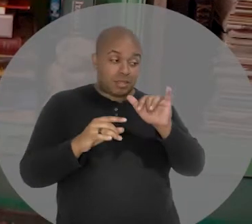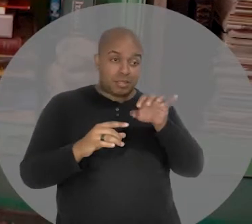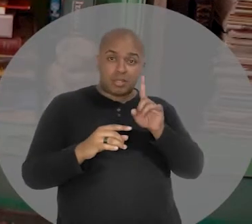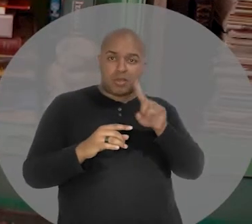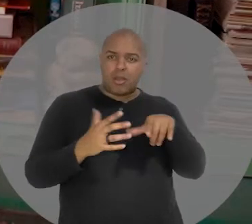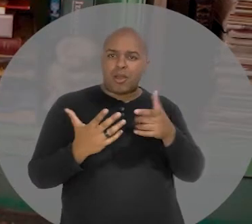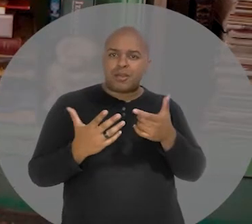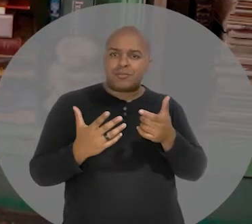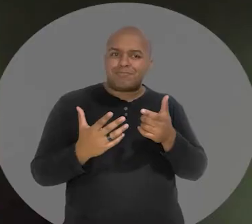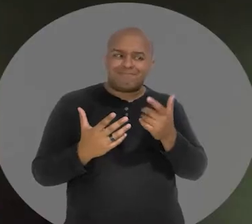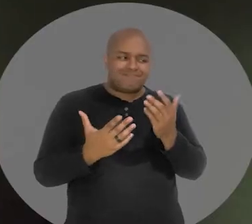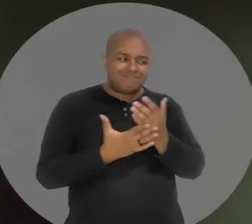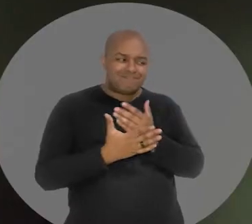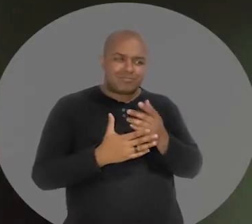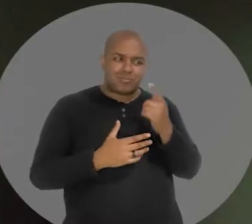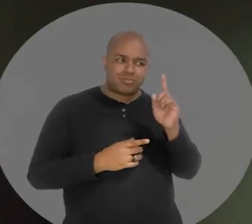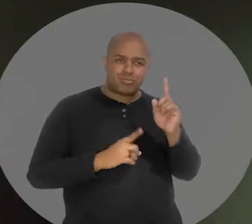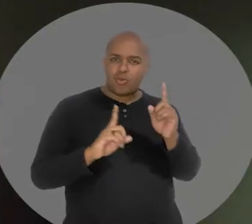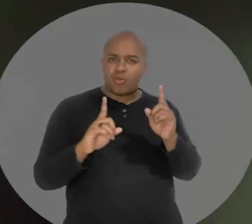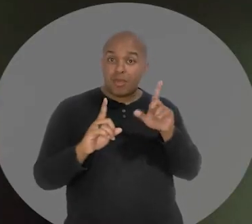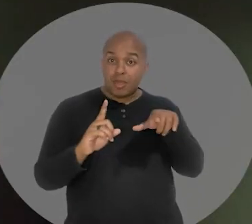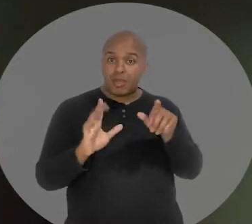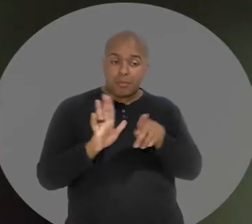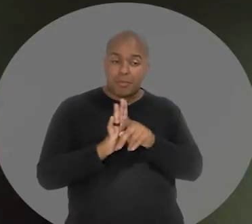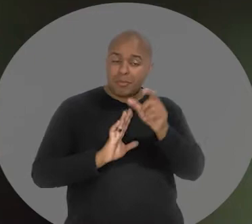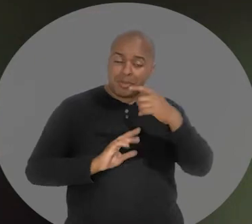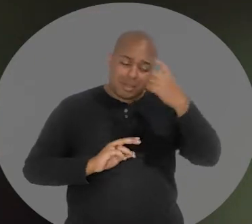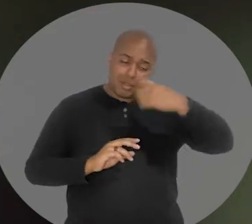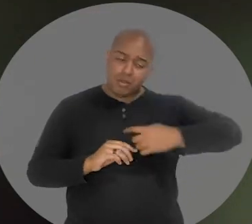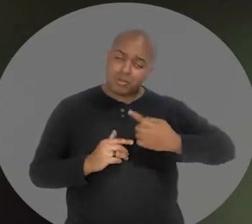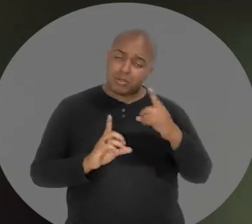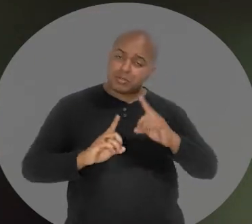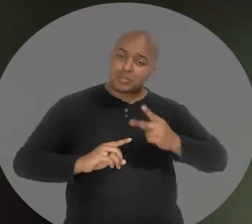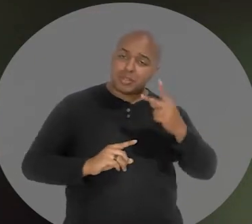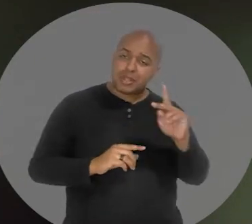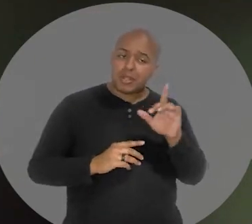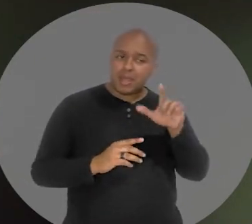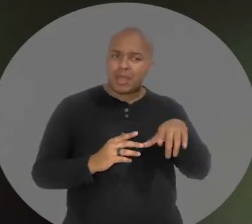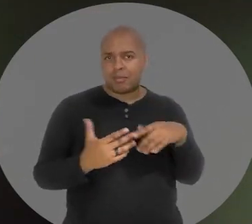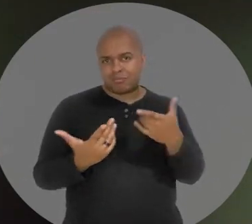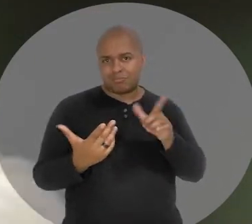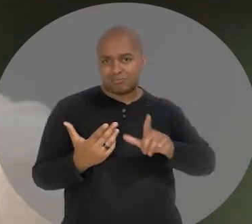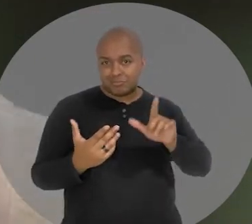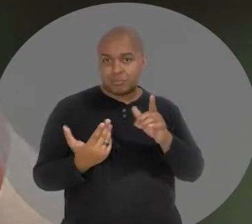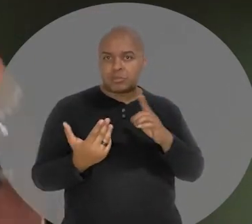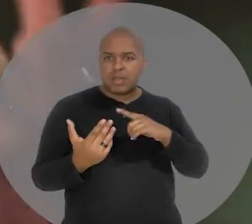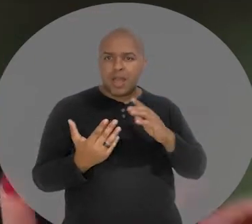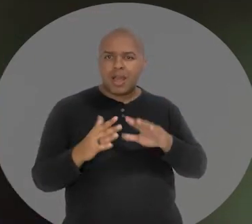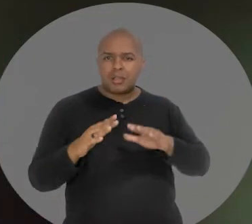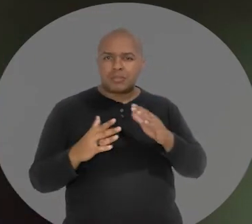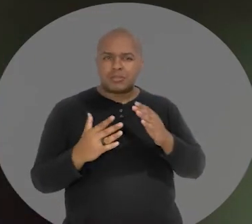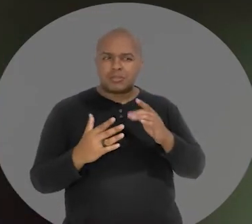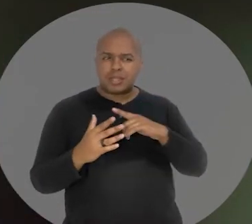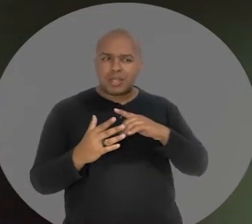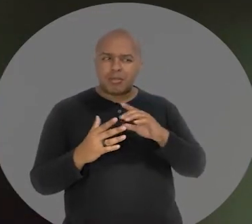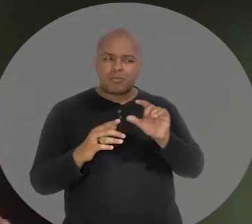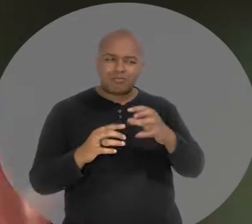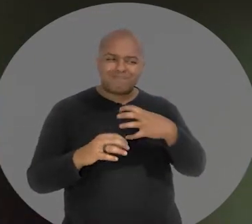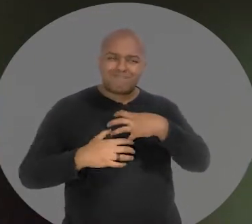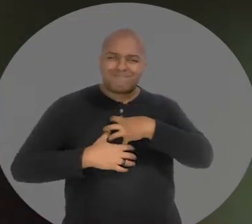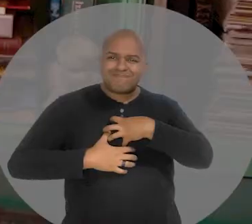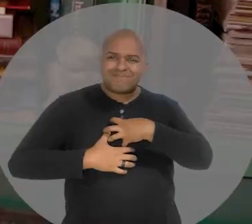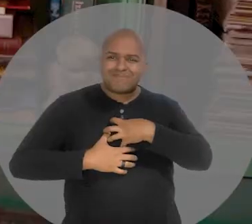era nenhuma nem outra, ela era ela com a deficiência dela. É óbvio que deve ter tido sentimentos